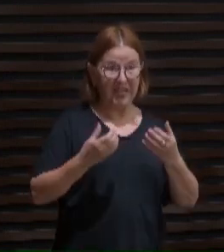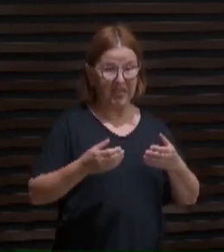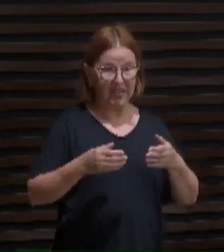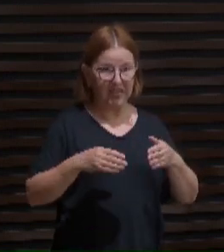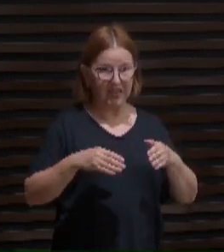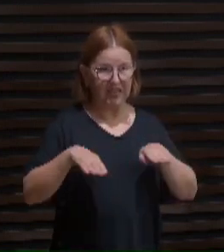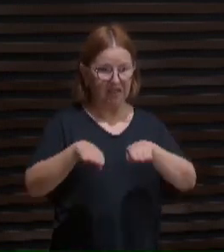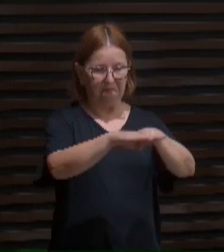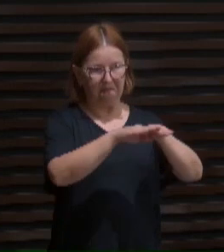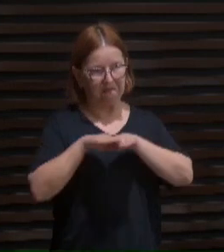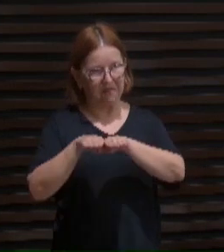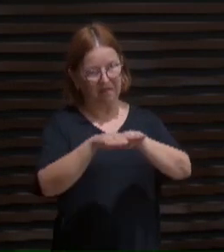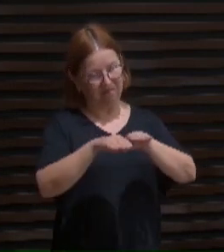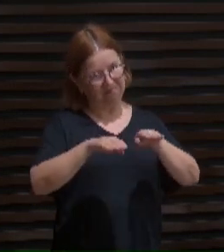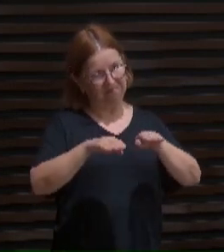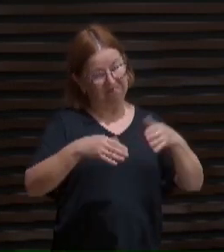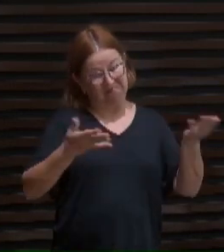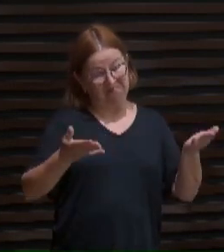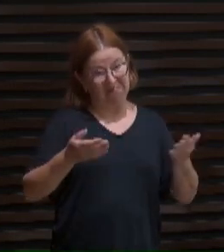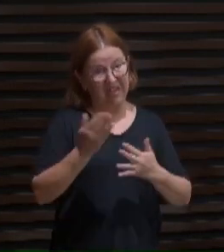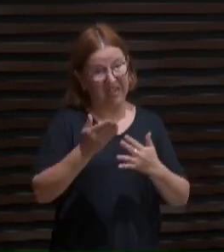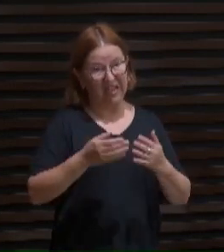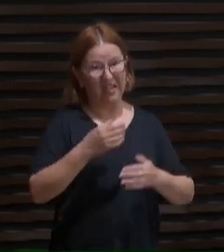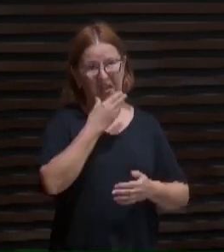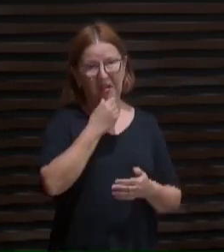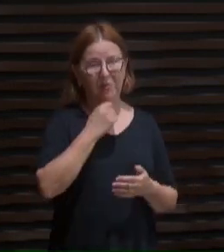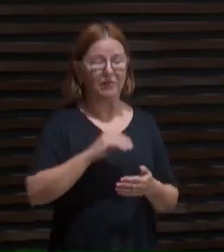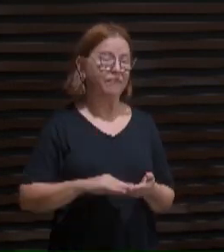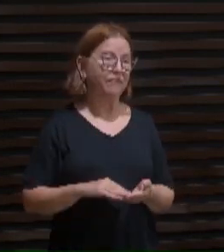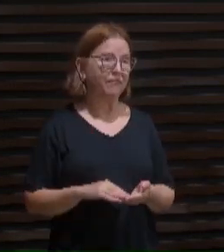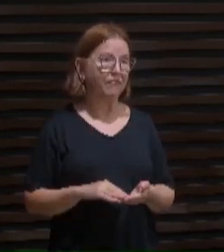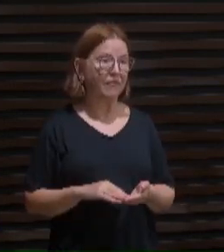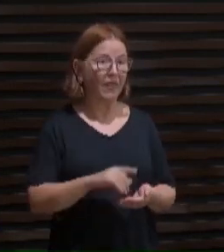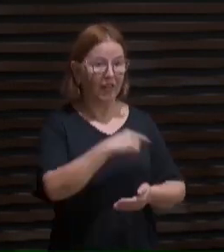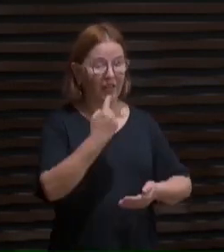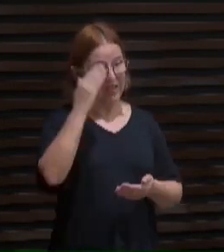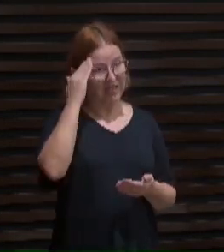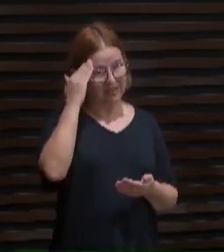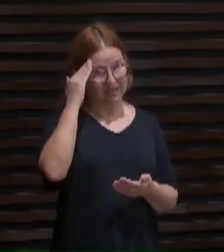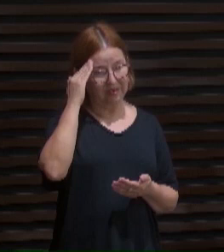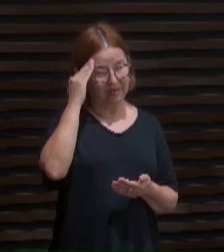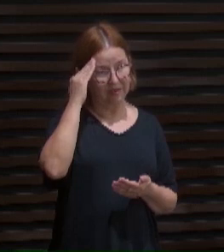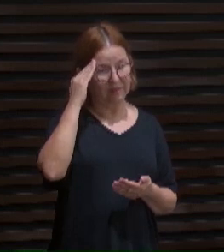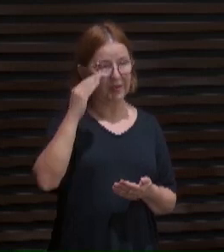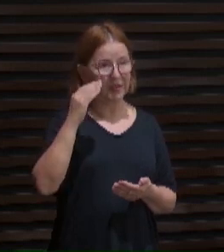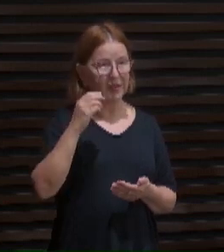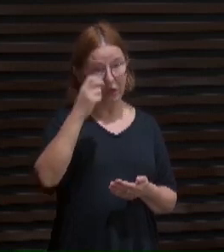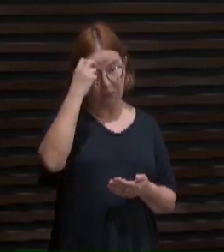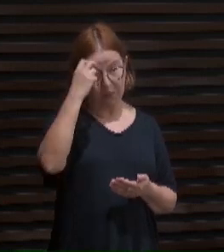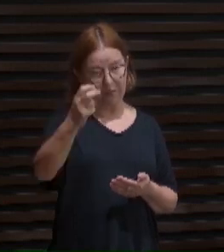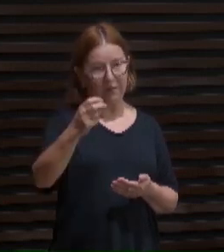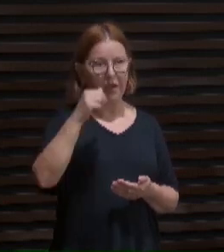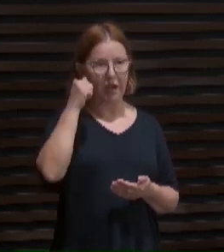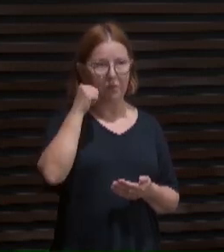da igualdade. A gente sabe muito bem que, culturalmente, a mulher